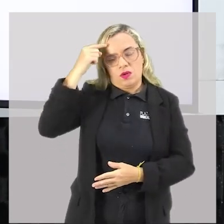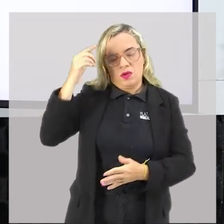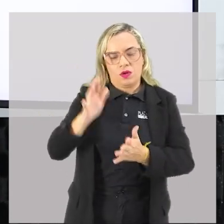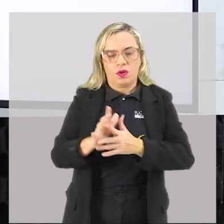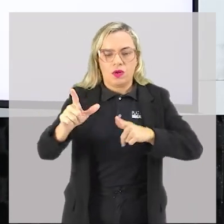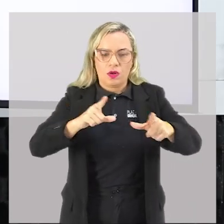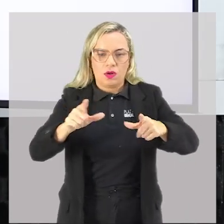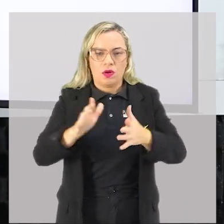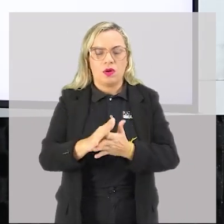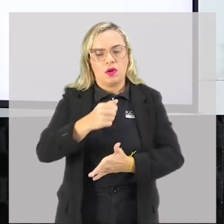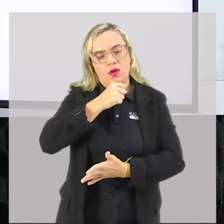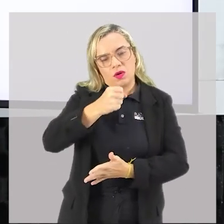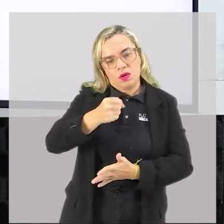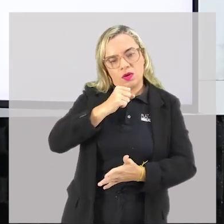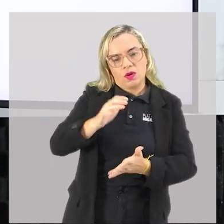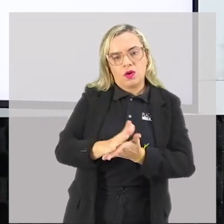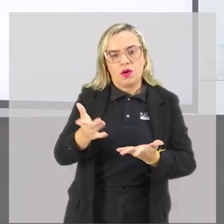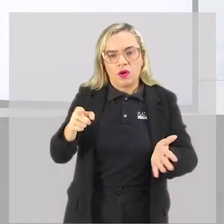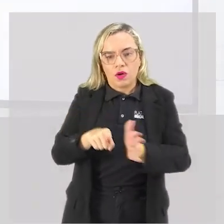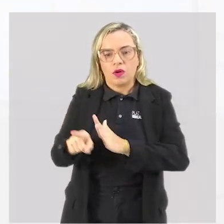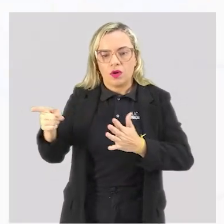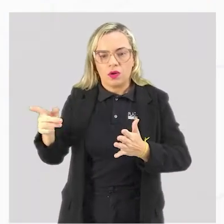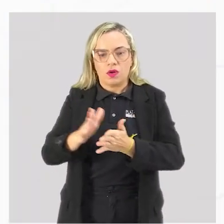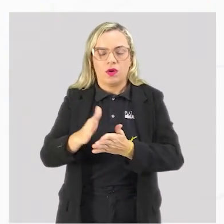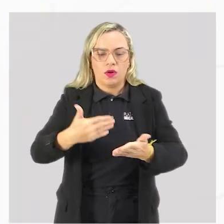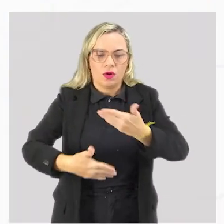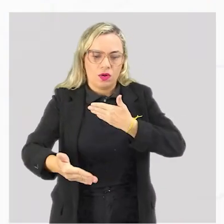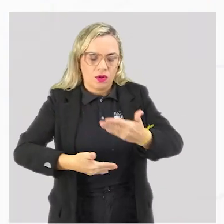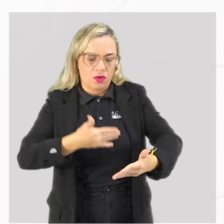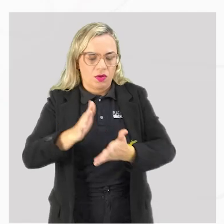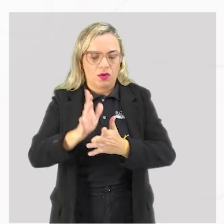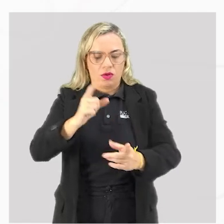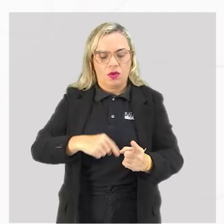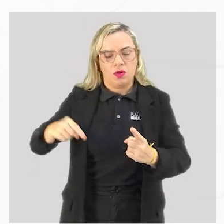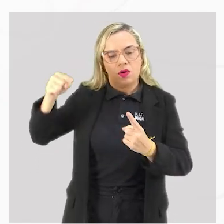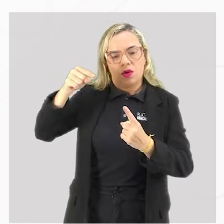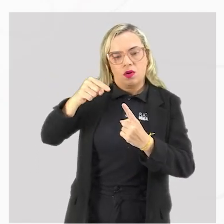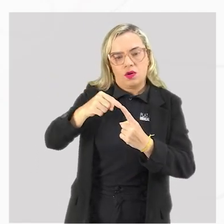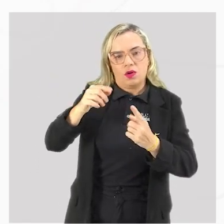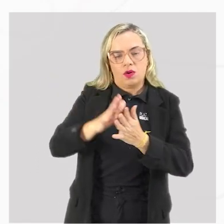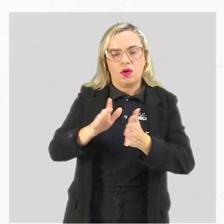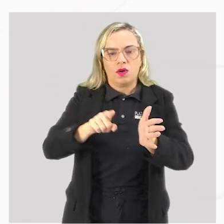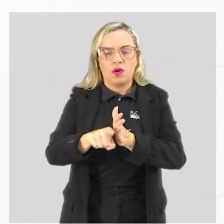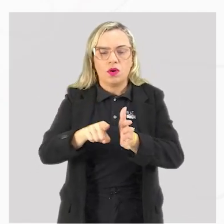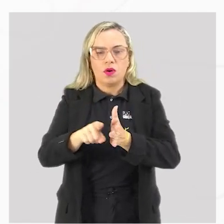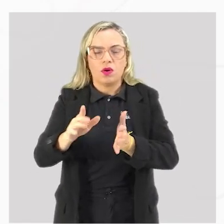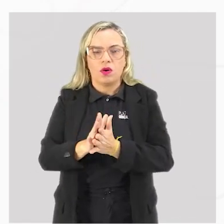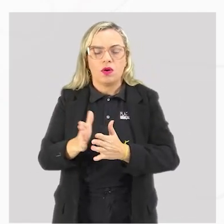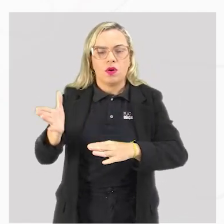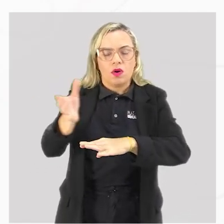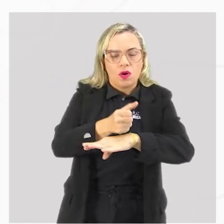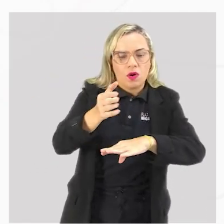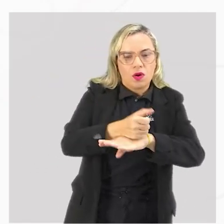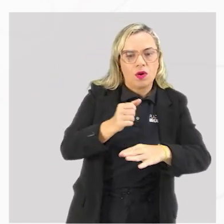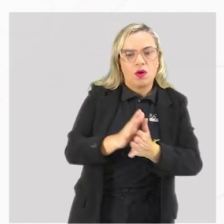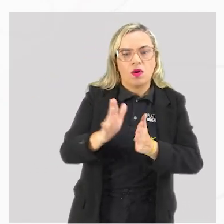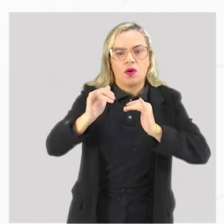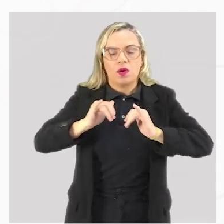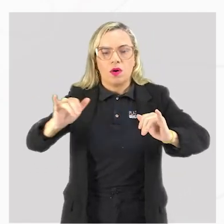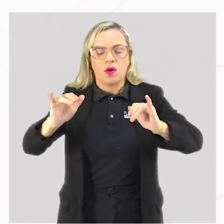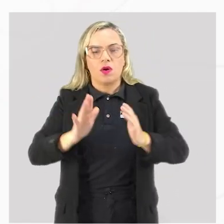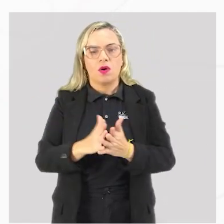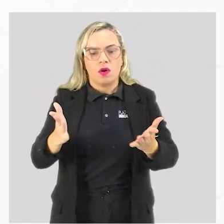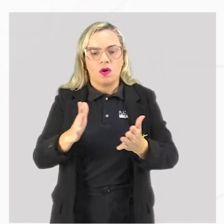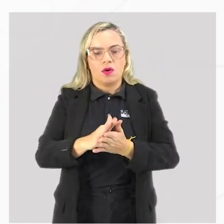trabalho. Então, é uma interação que você tem o objetivo de buscar, coletar informações ou mesmo